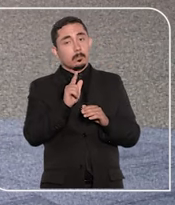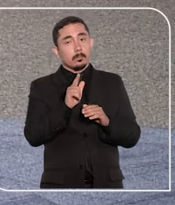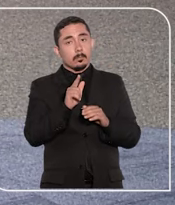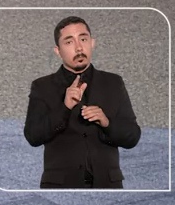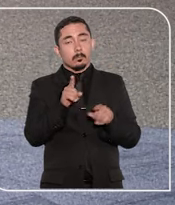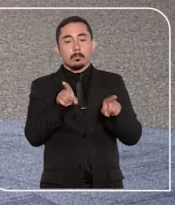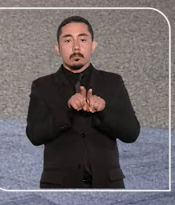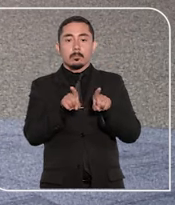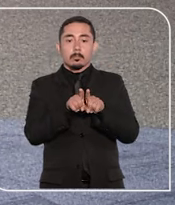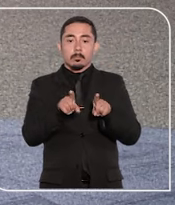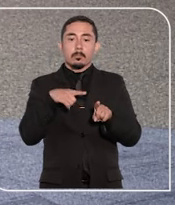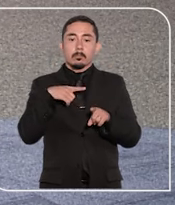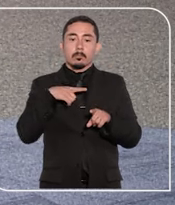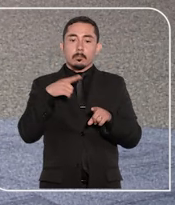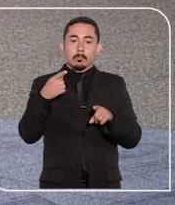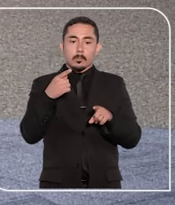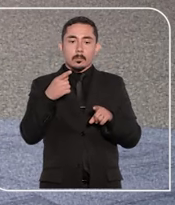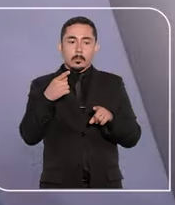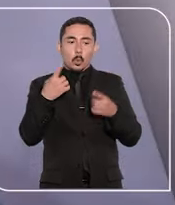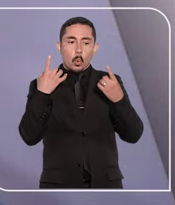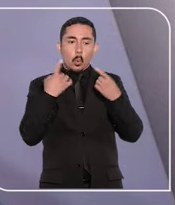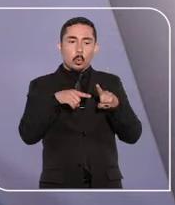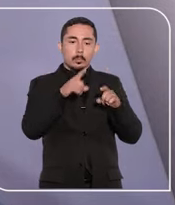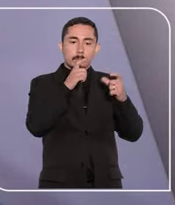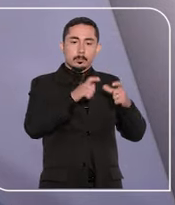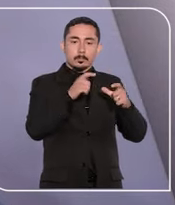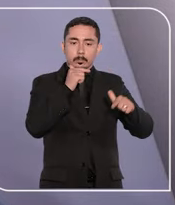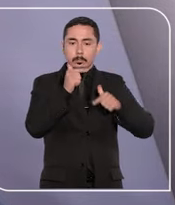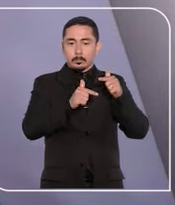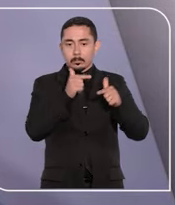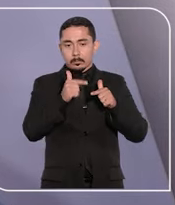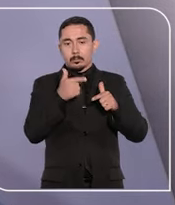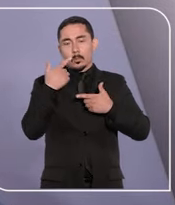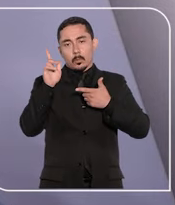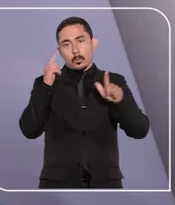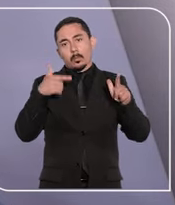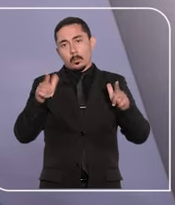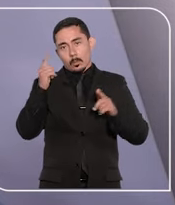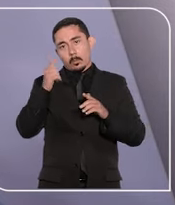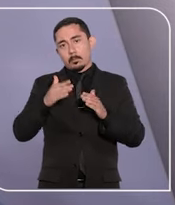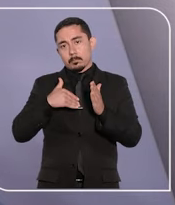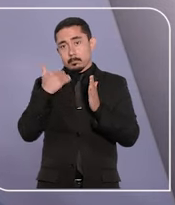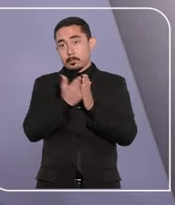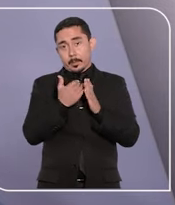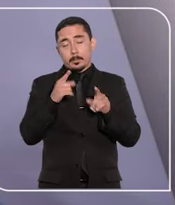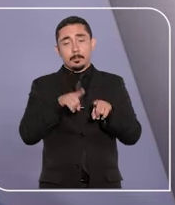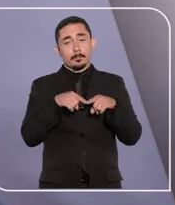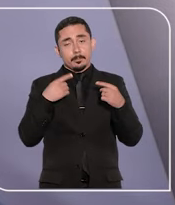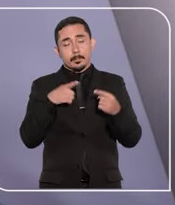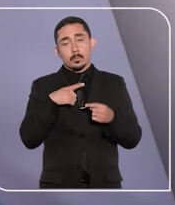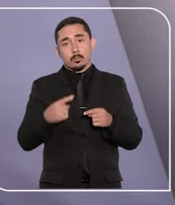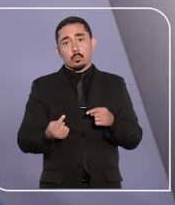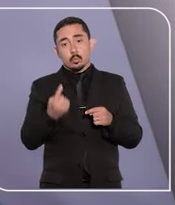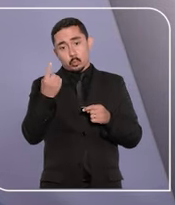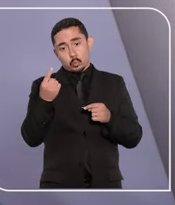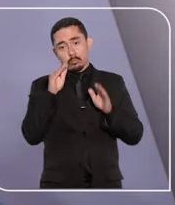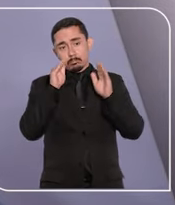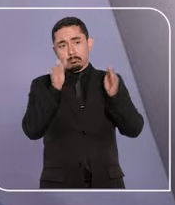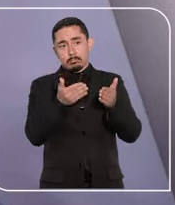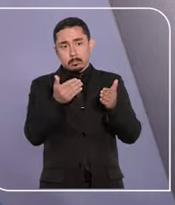chamada inviolabilidade do local de trabalho e outros pontos mais, né? Mas agora, de um ponto específico, eu queria saber